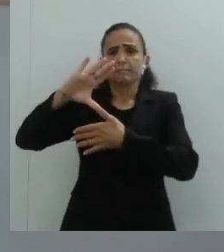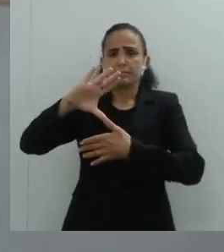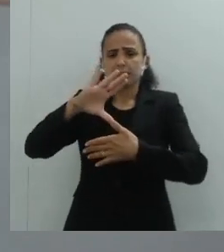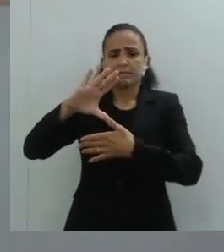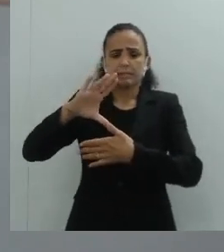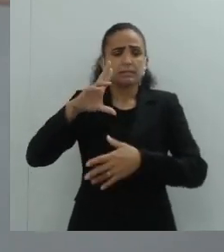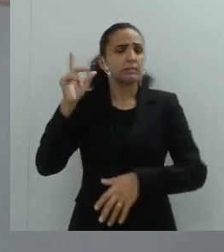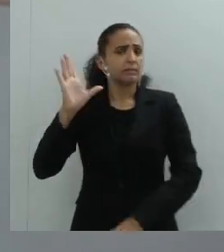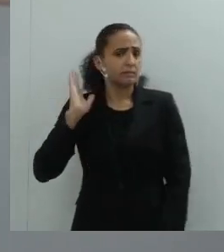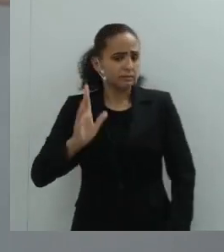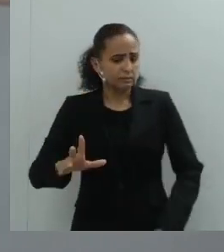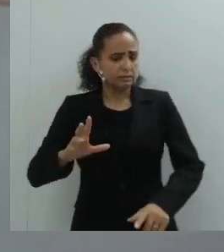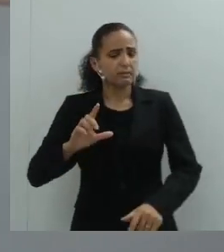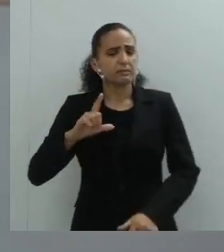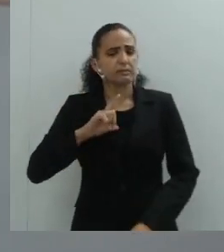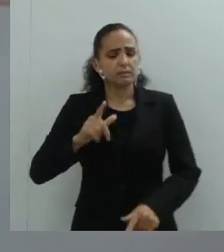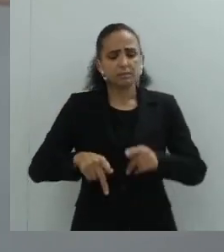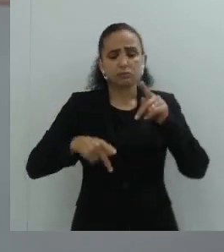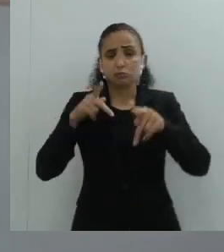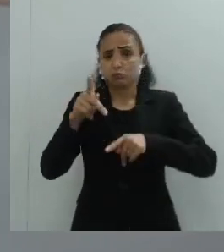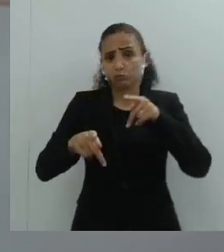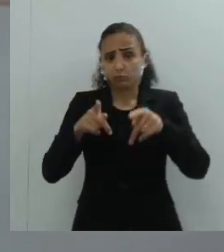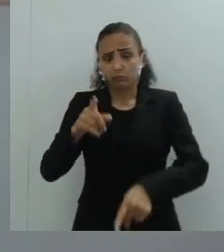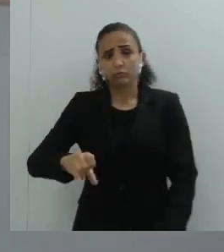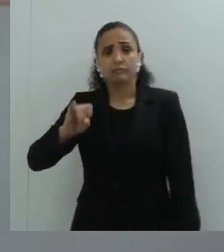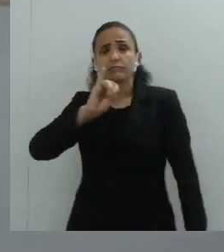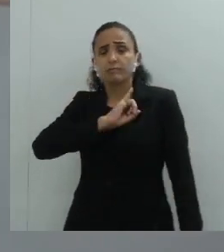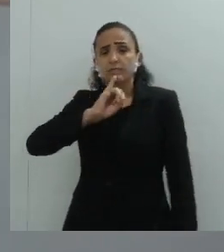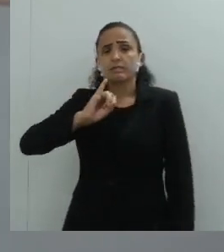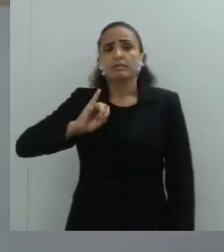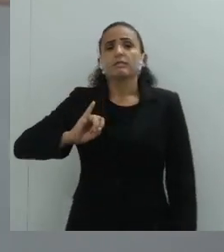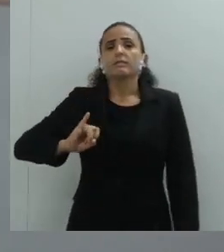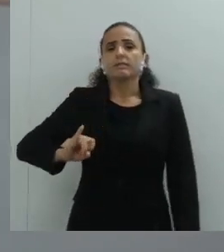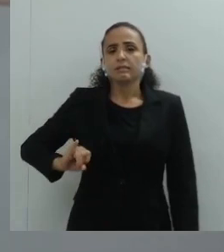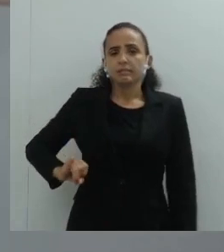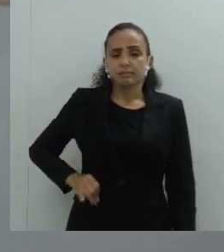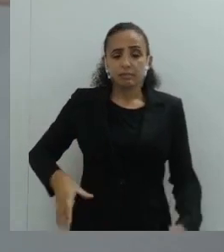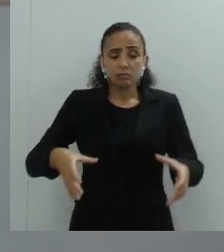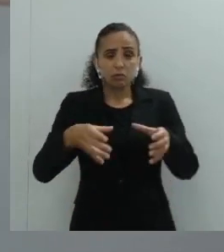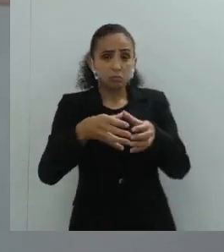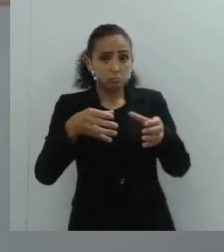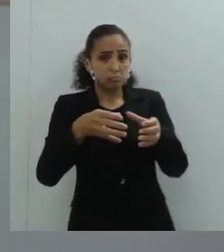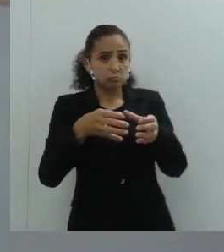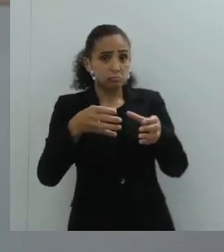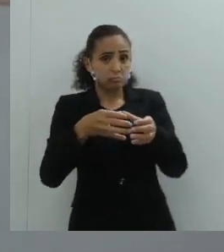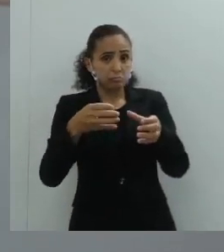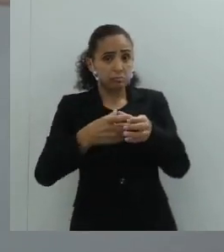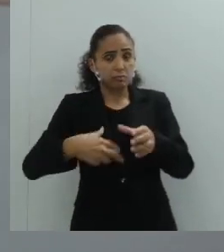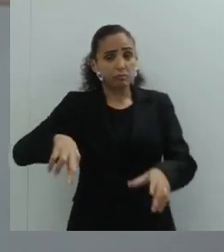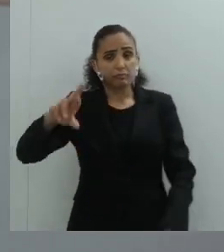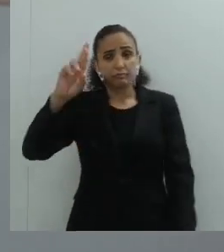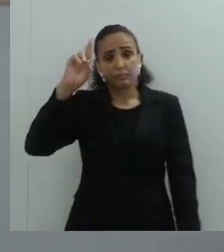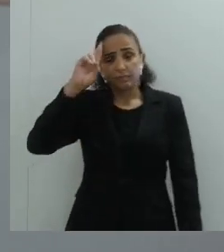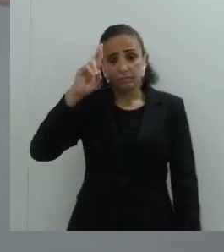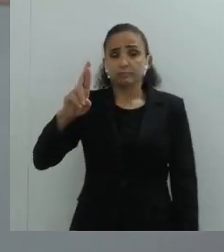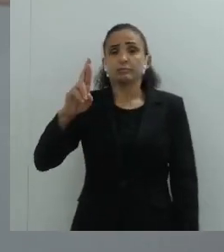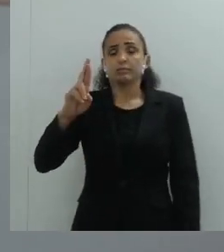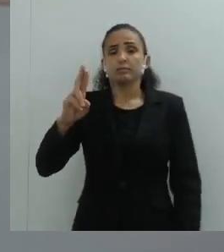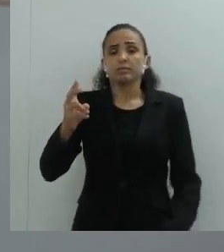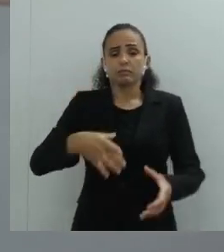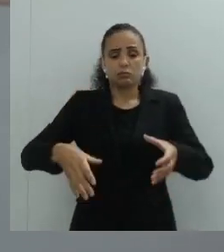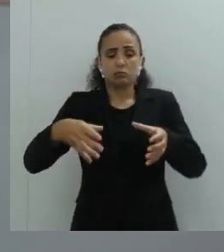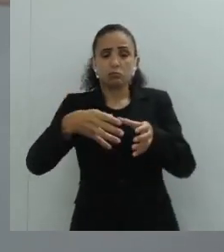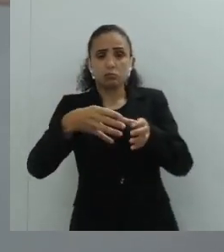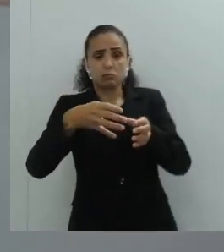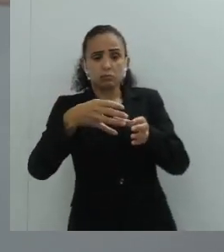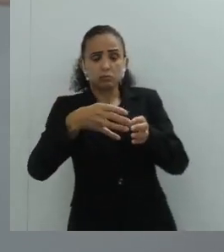seu povo, ela já tinha seus impérios, ela tinha seus clãs, ela tinha suas tribos.